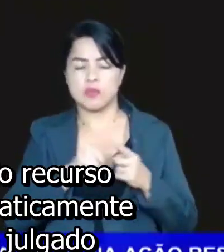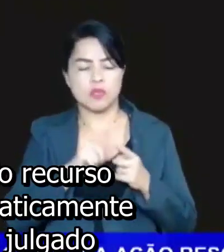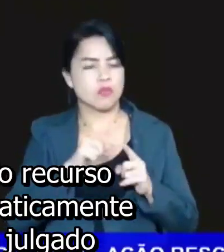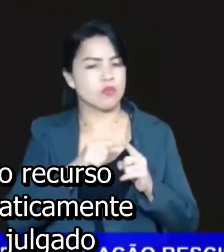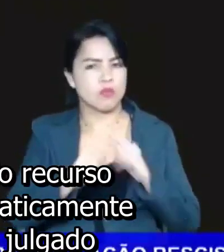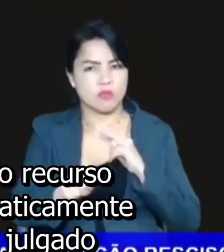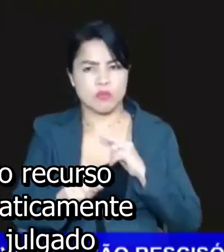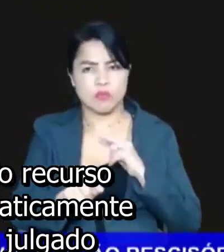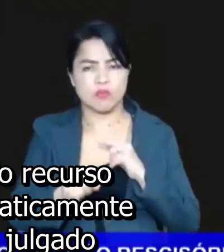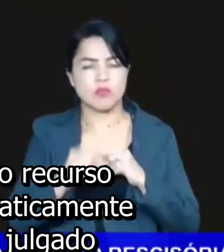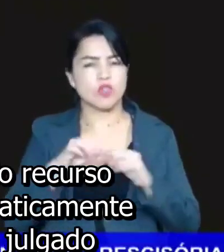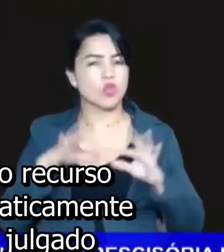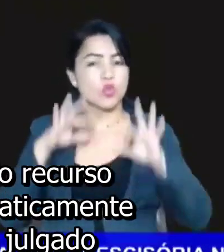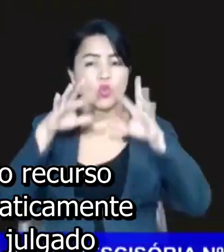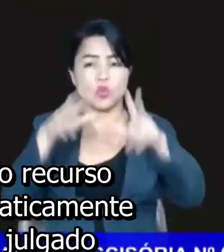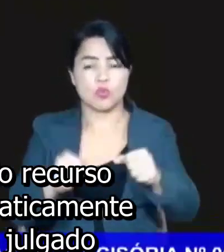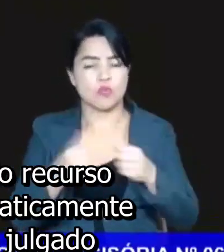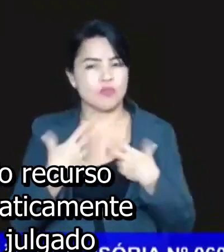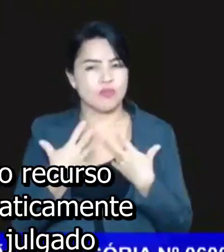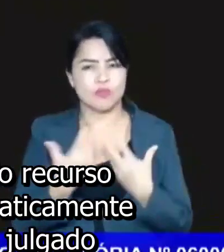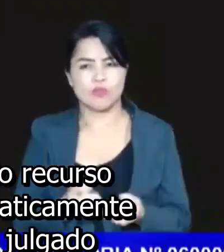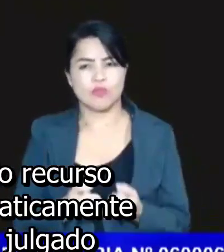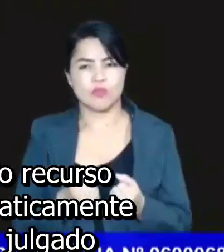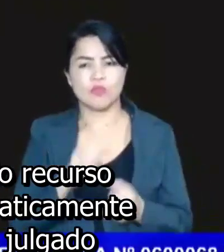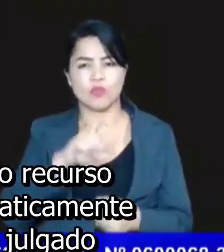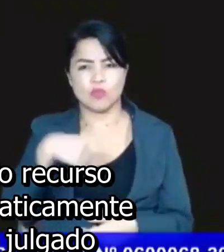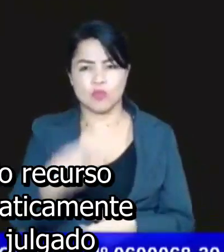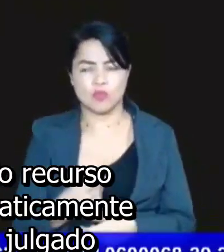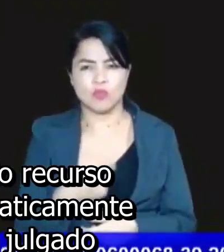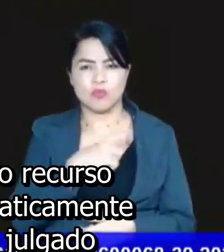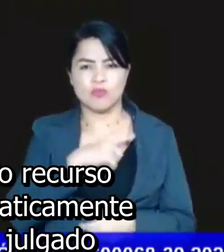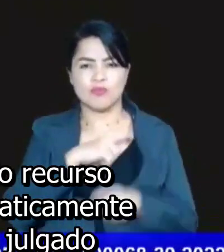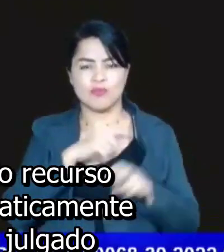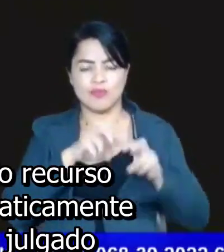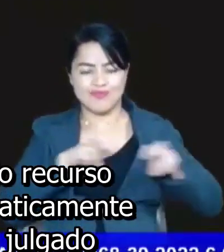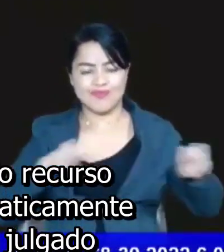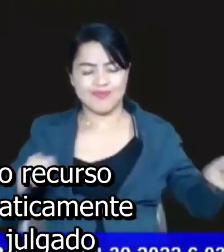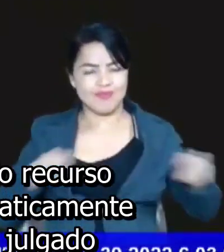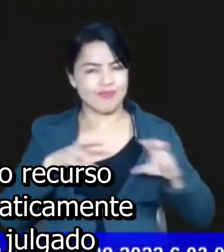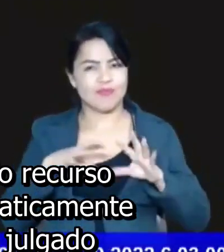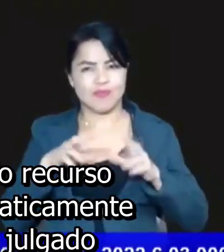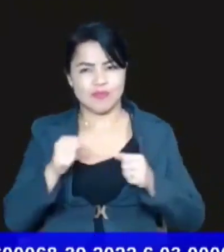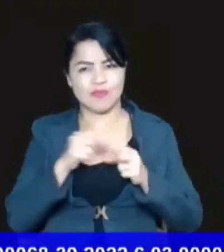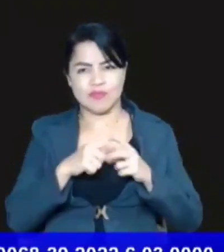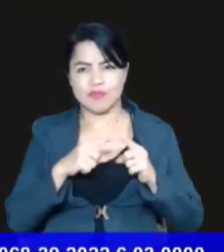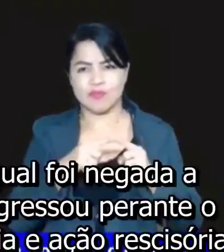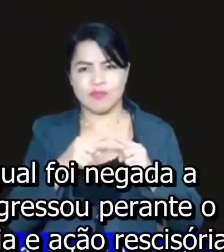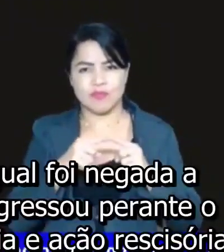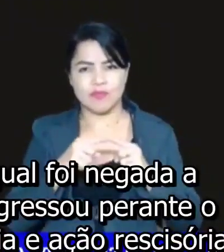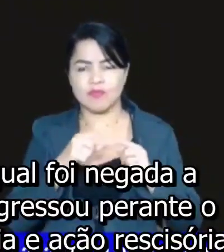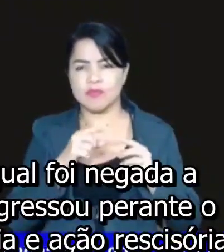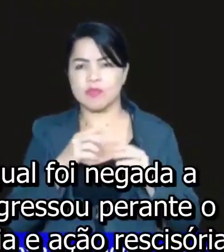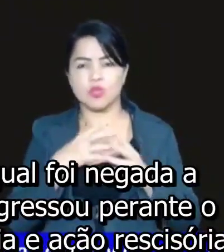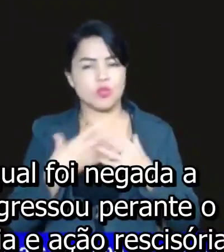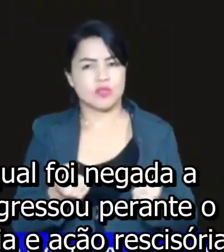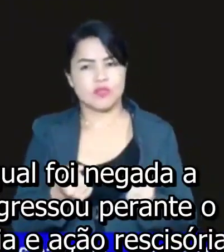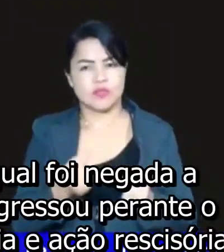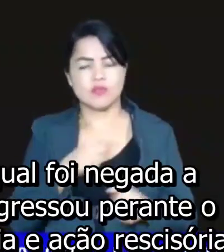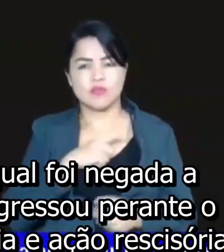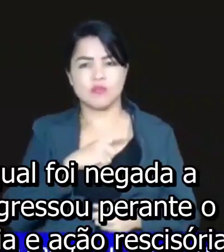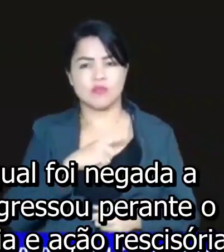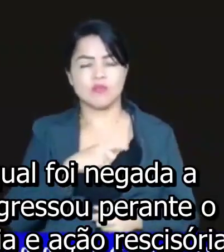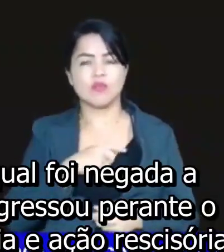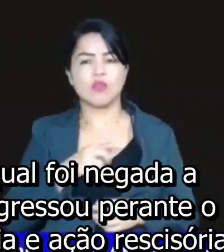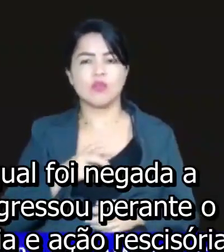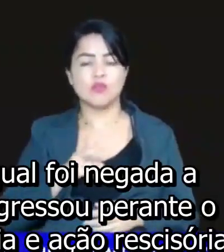seguimento monocraticamente e, posteriormente, pelo plenário. Com o trânsito em julgado, houve a interposição